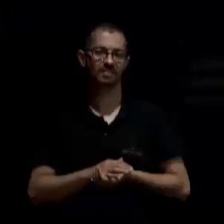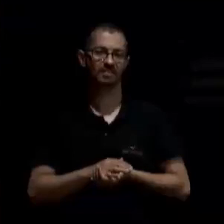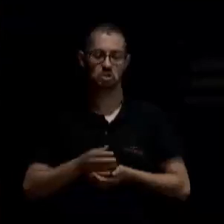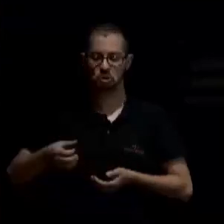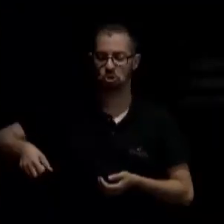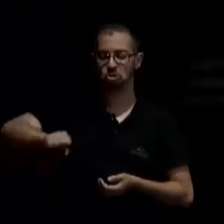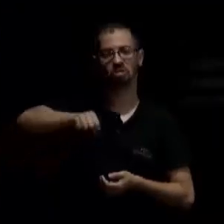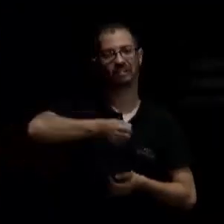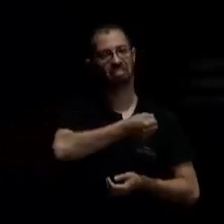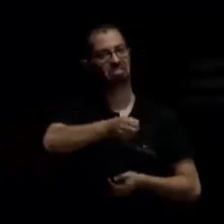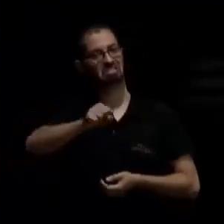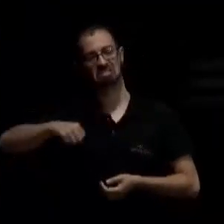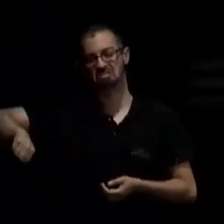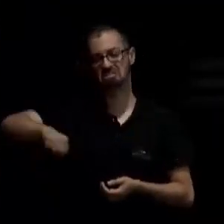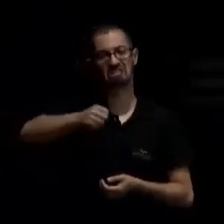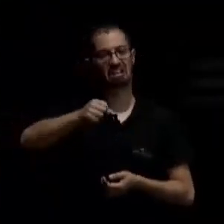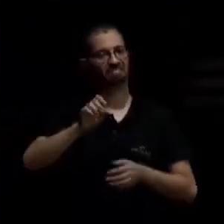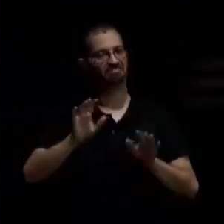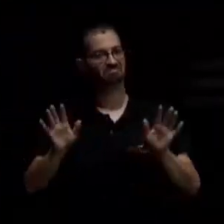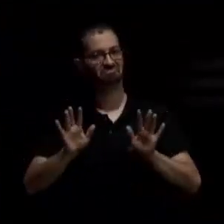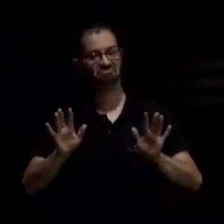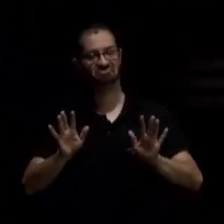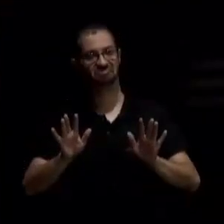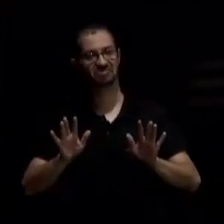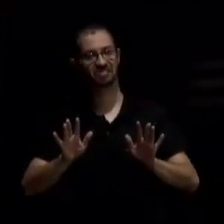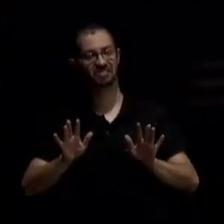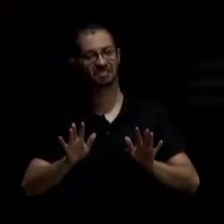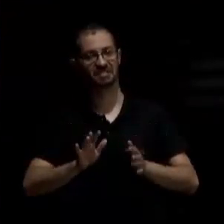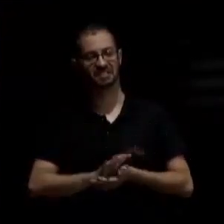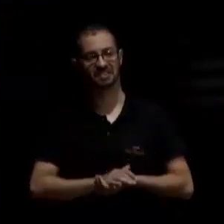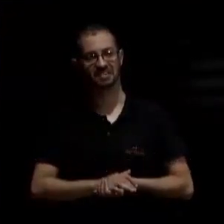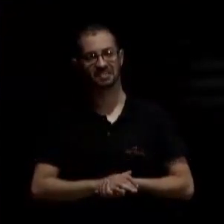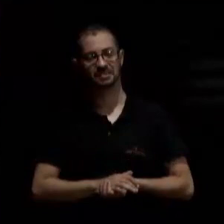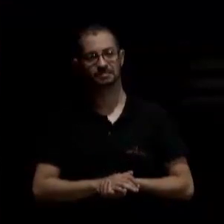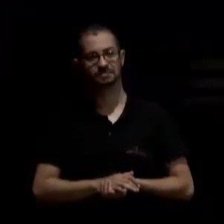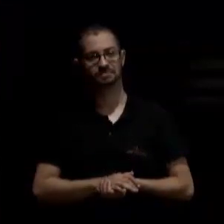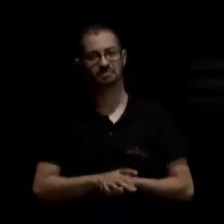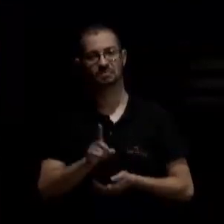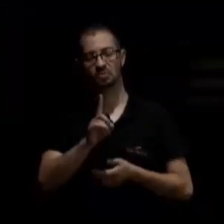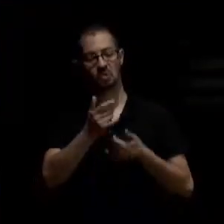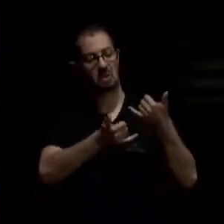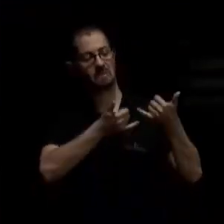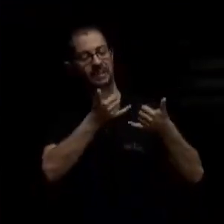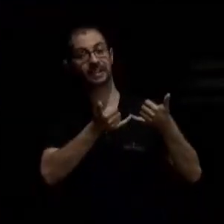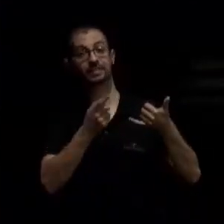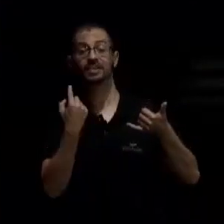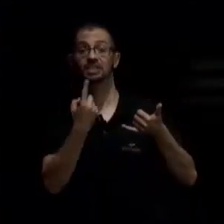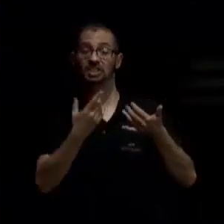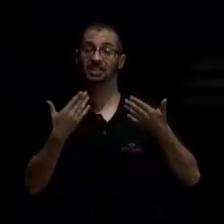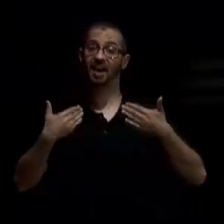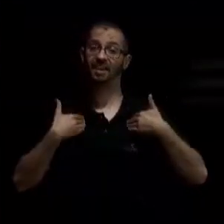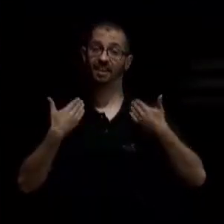tênis. Nós estamos jogando frescobol. Estamos aqui nos alegrando